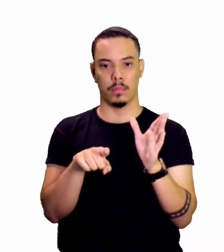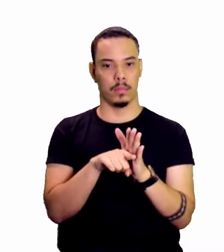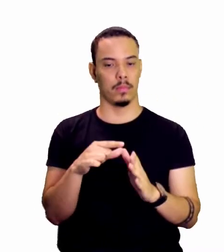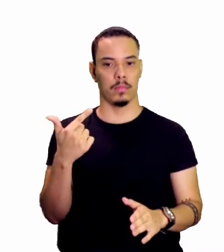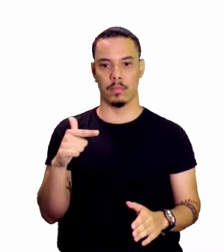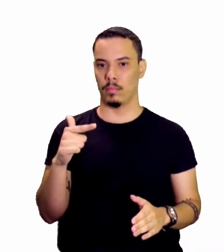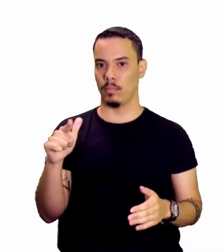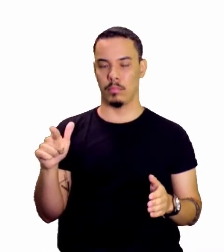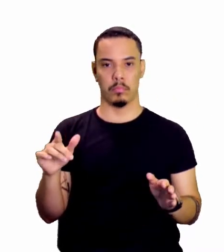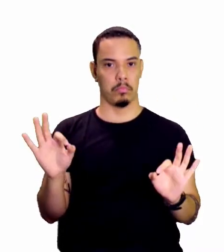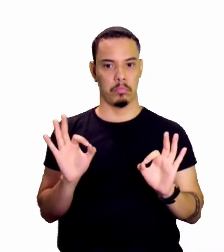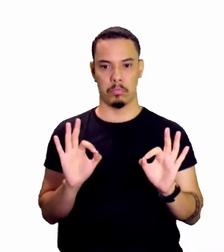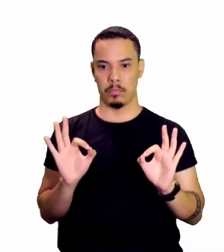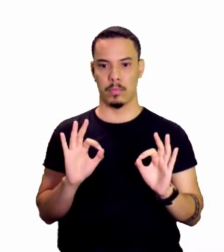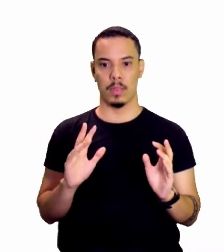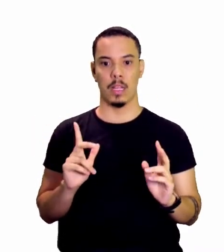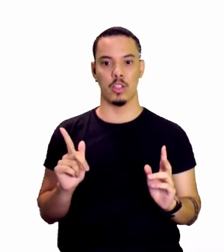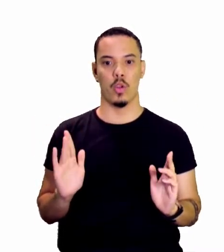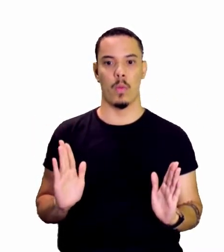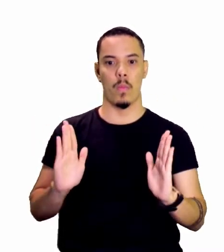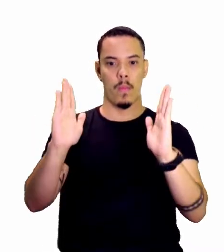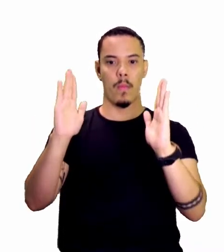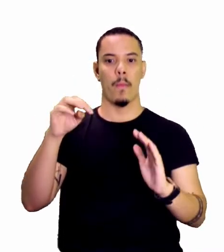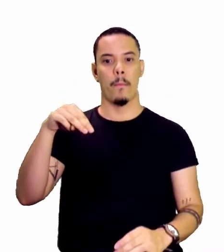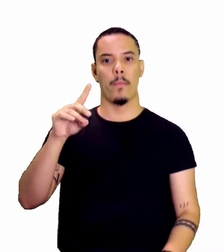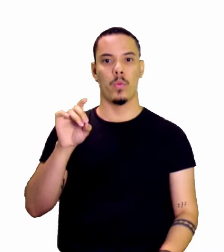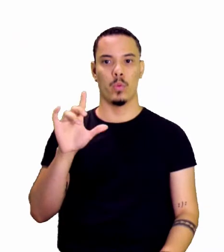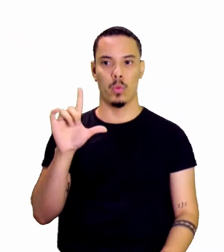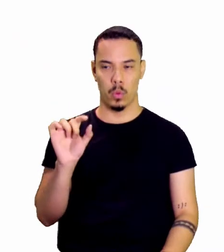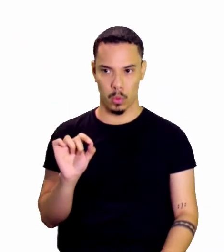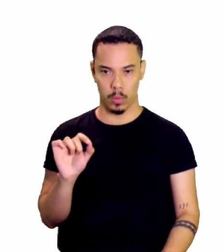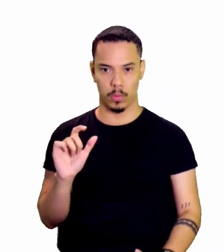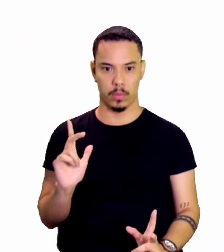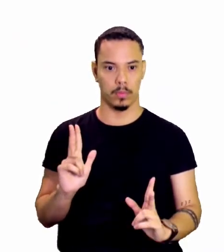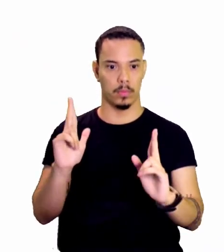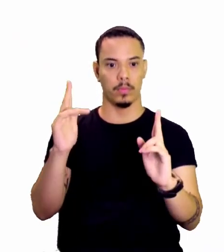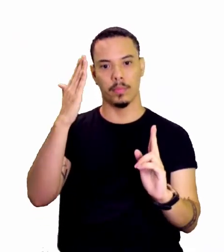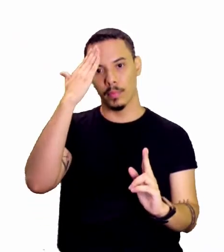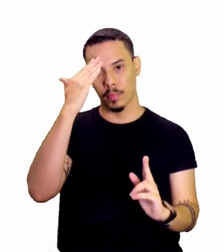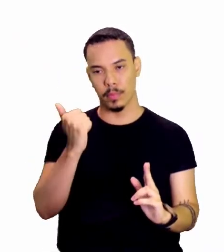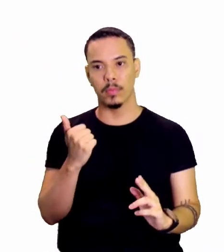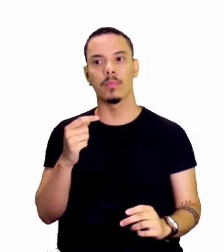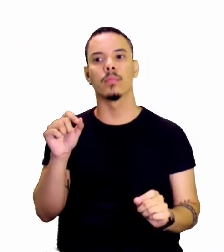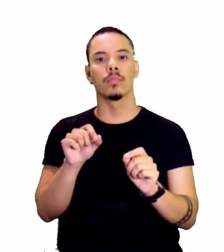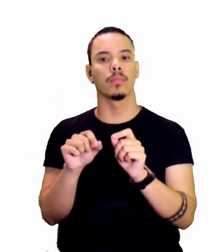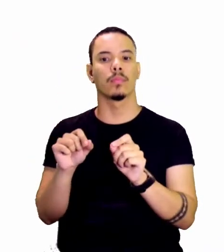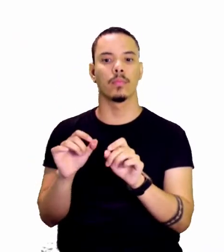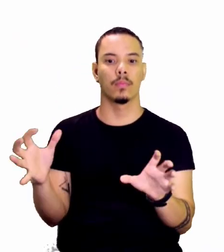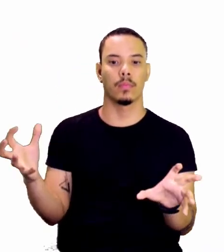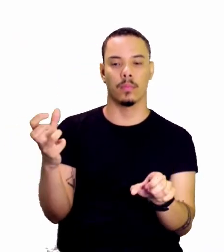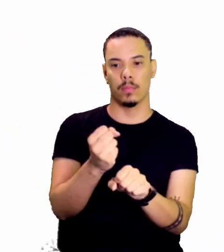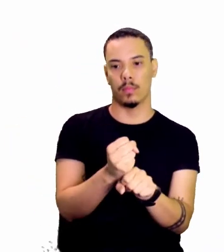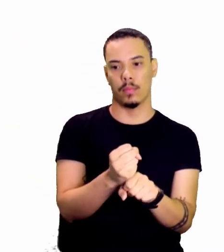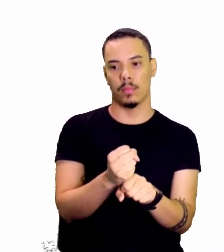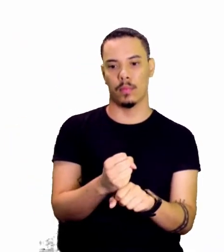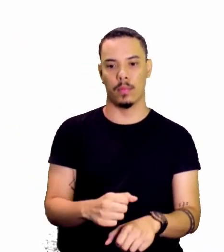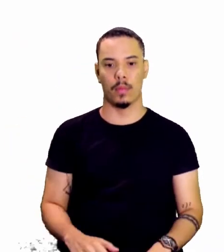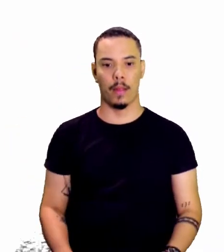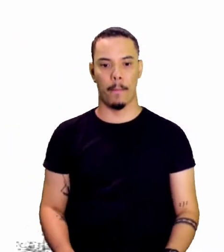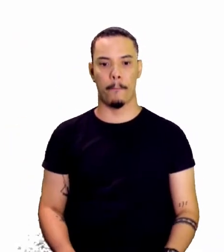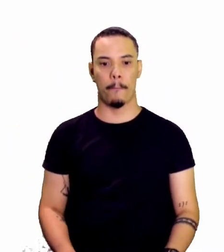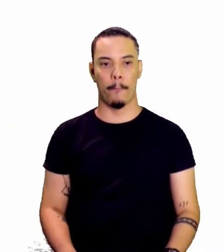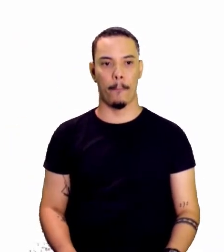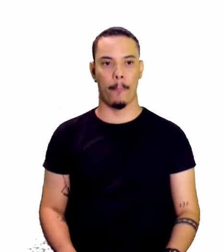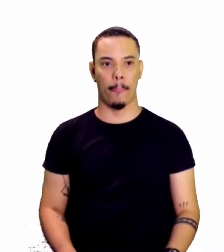ó modo Ok módulo da distância então vamos fazer essa somatória - 80kg